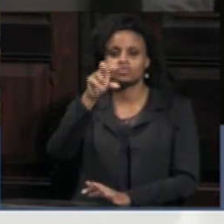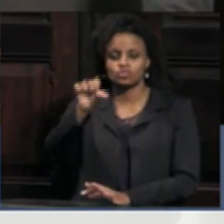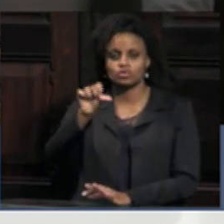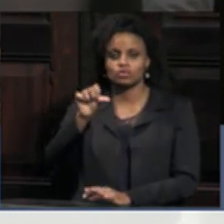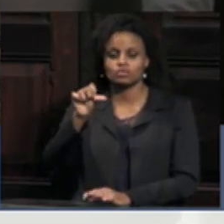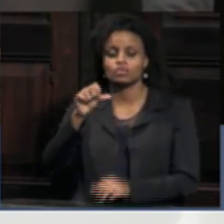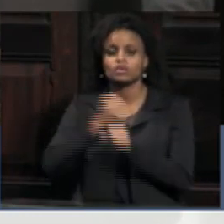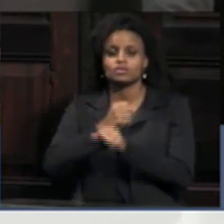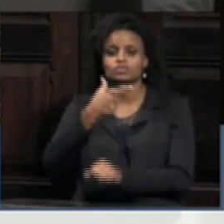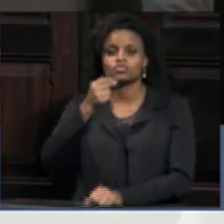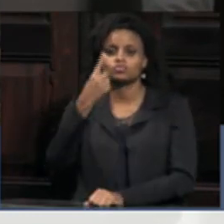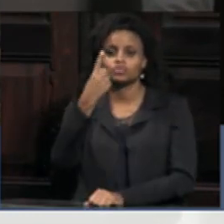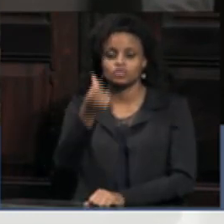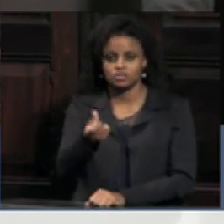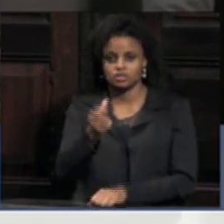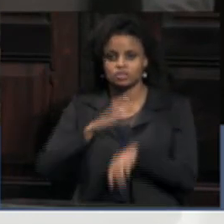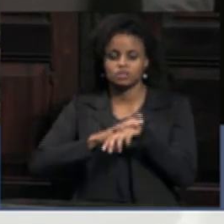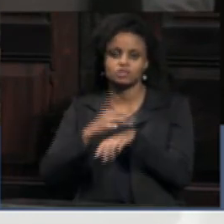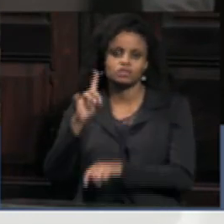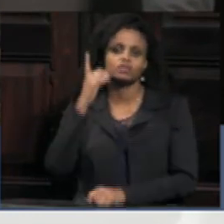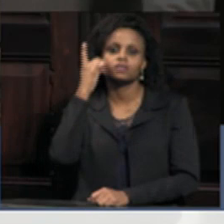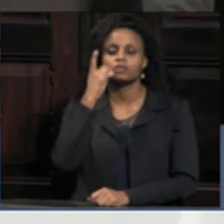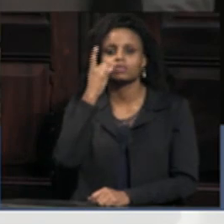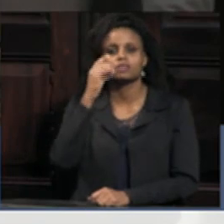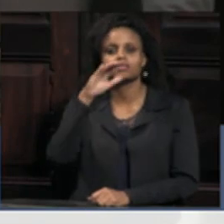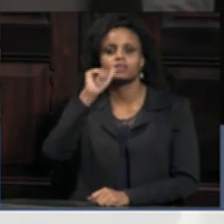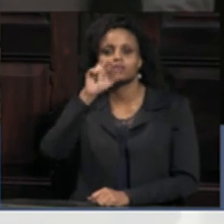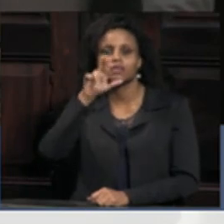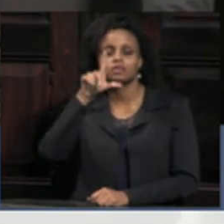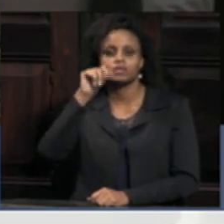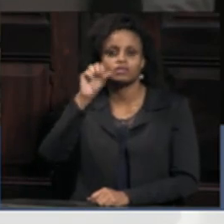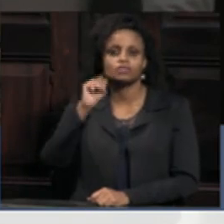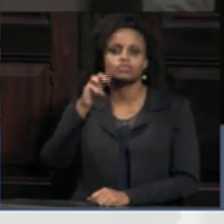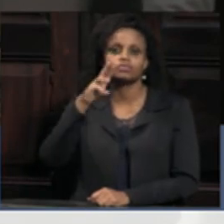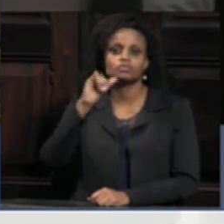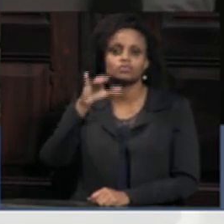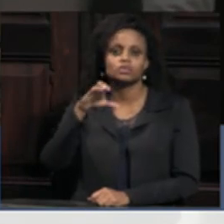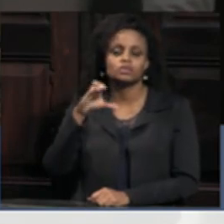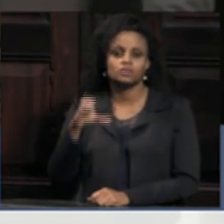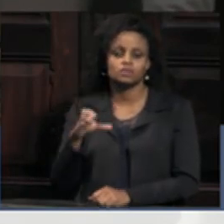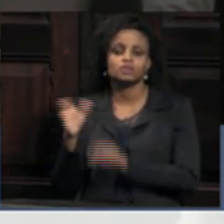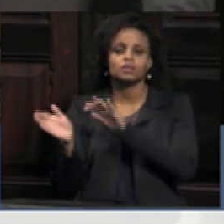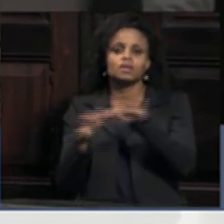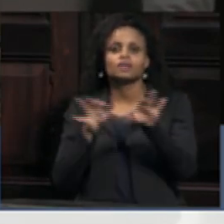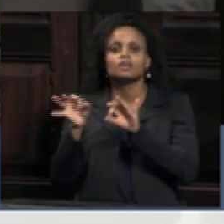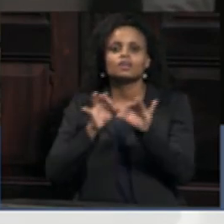2259/2016, autoria do deputado Carlos Mink. Veto parcial oposto ao projeto de lei